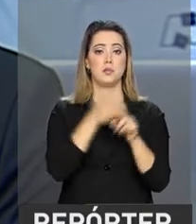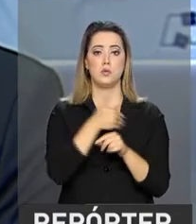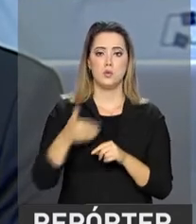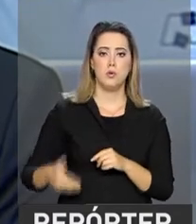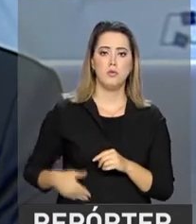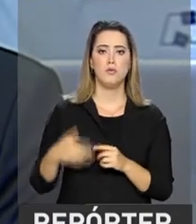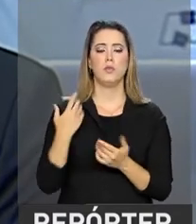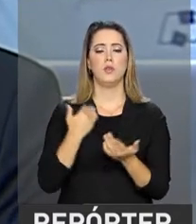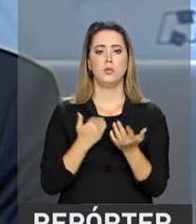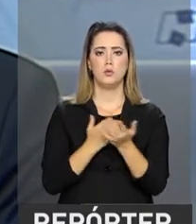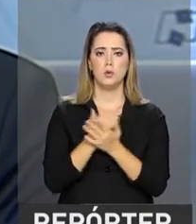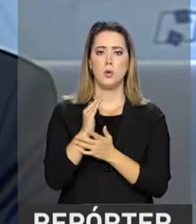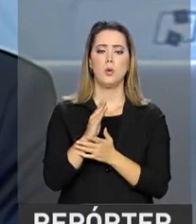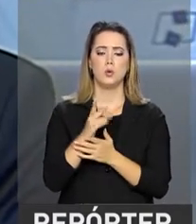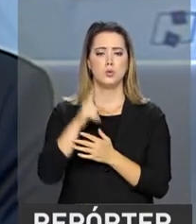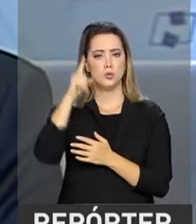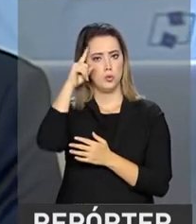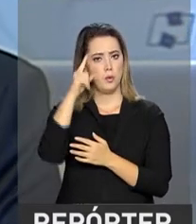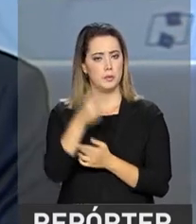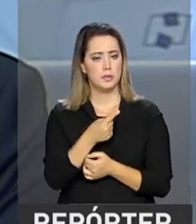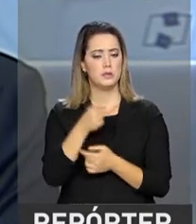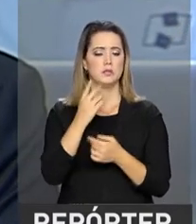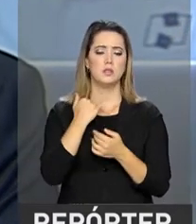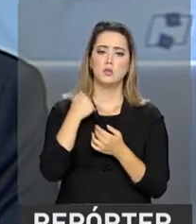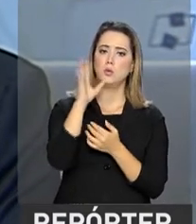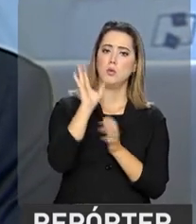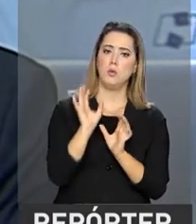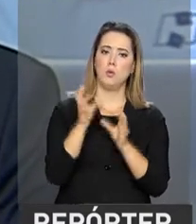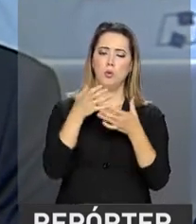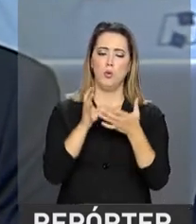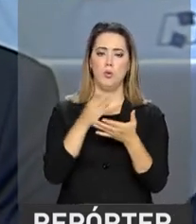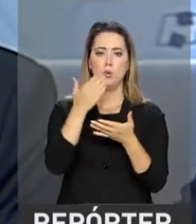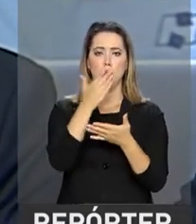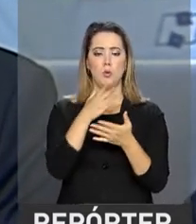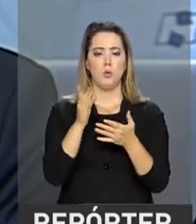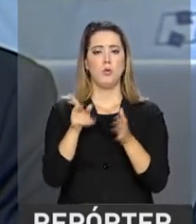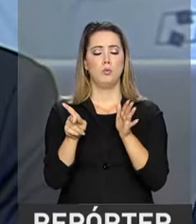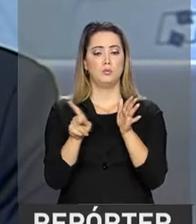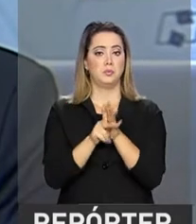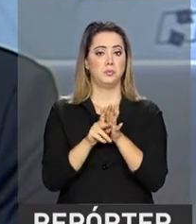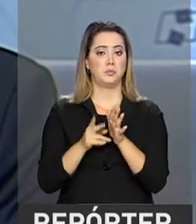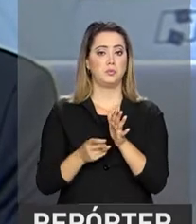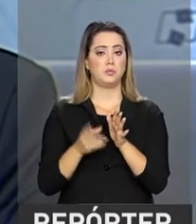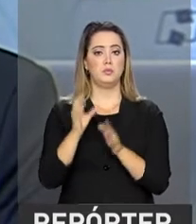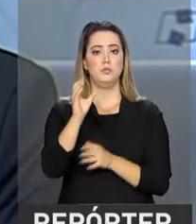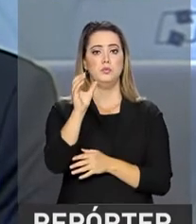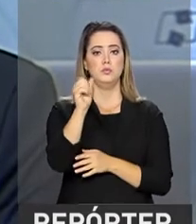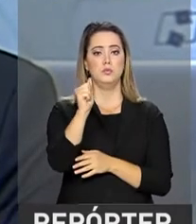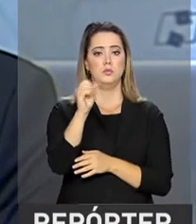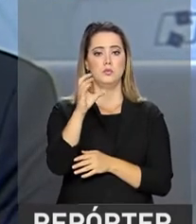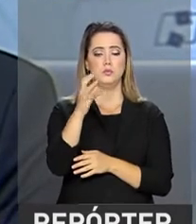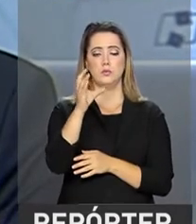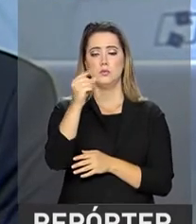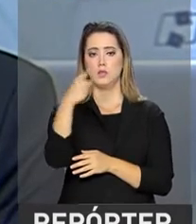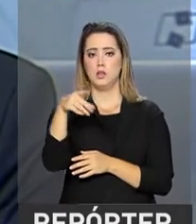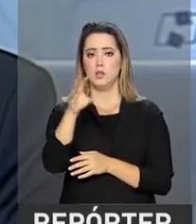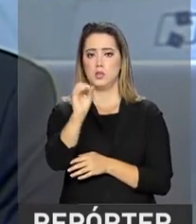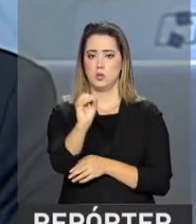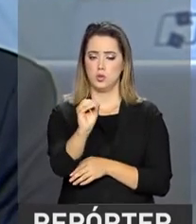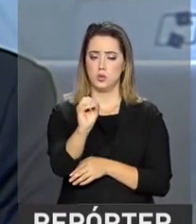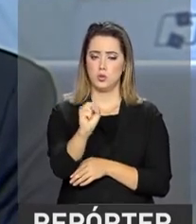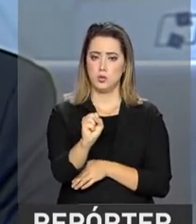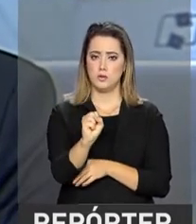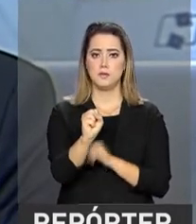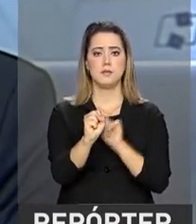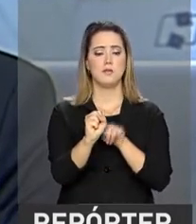dos acionistas com boa parte da das ações de participação dessas dessas